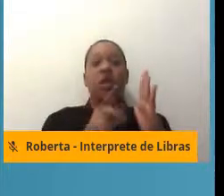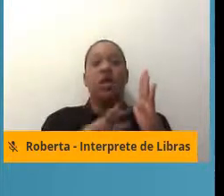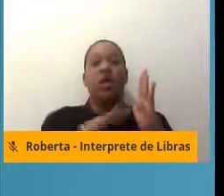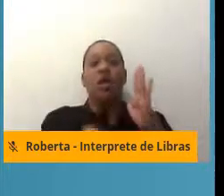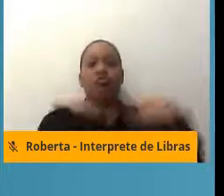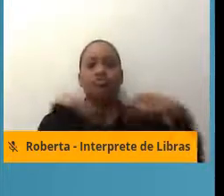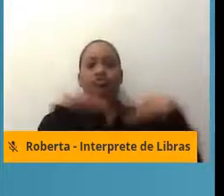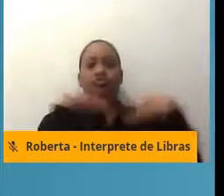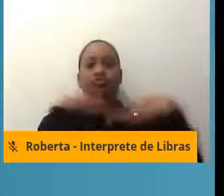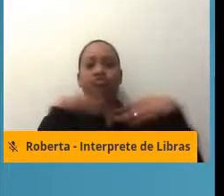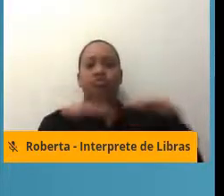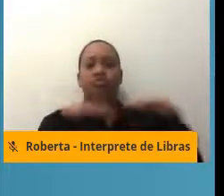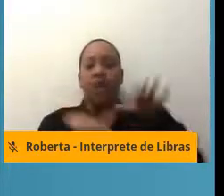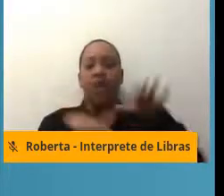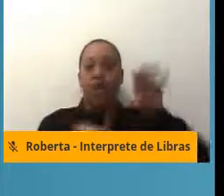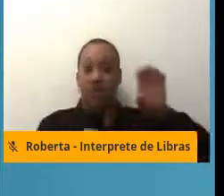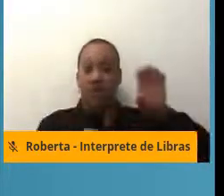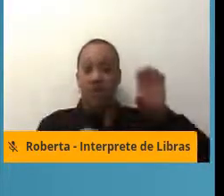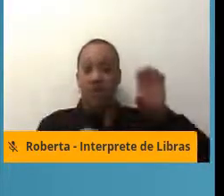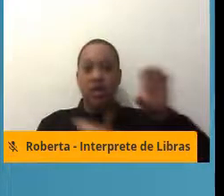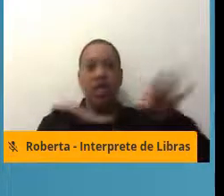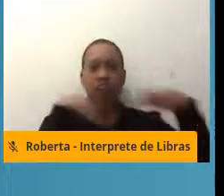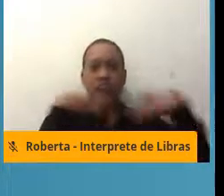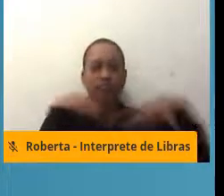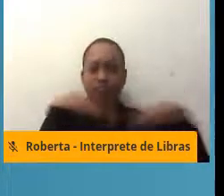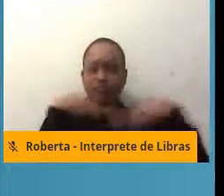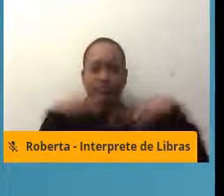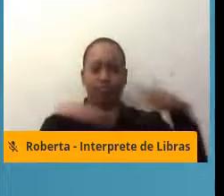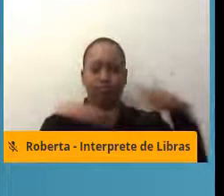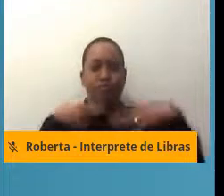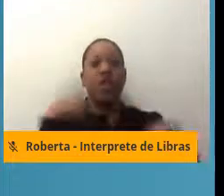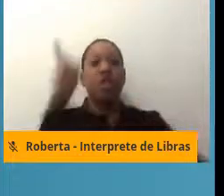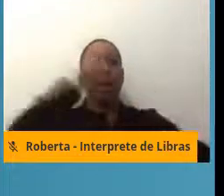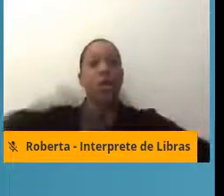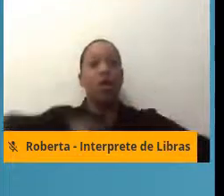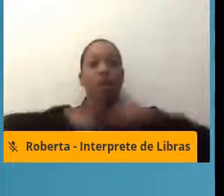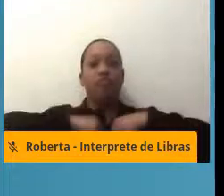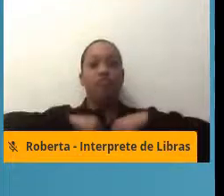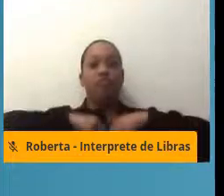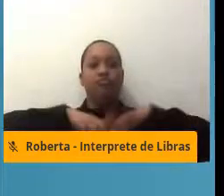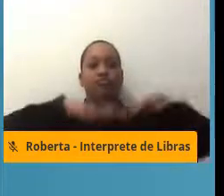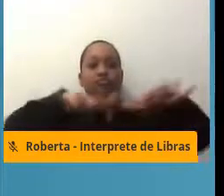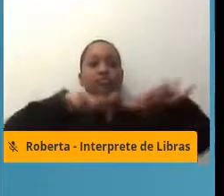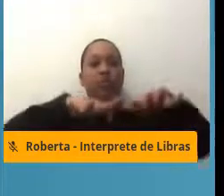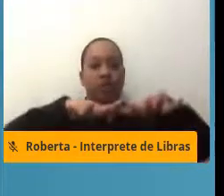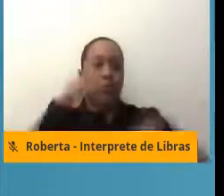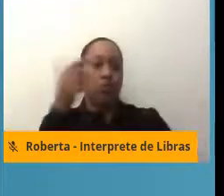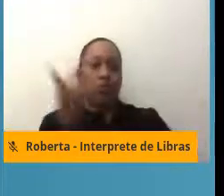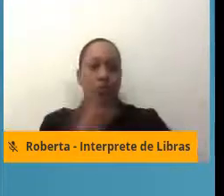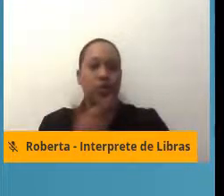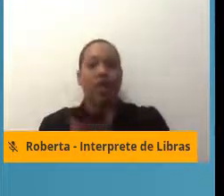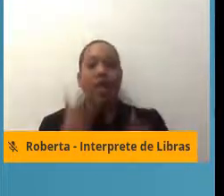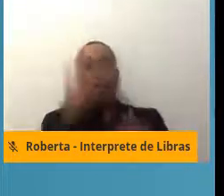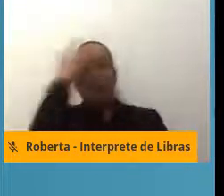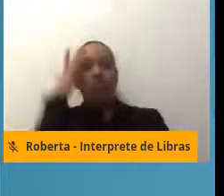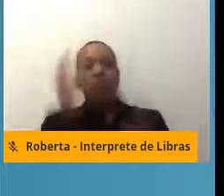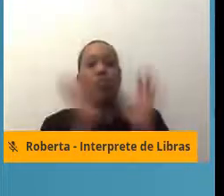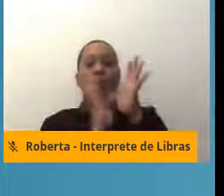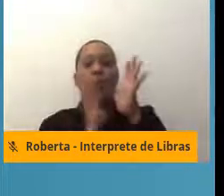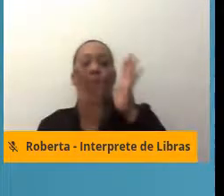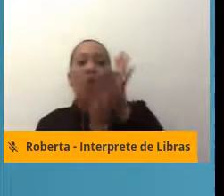do que acontece no processo de contágio quando a gente não tem nenhum tipo de quarentena. Nenhuma bolinha está tentando se preocupar em